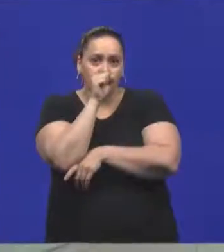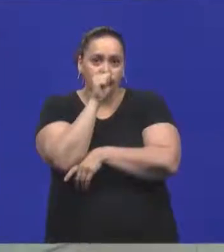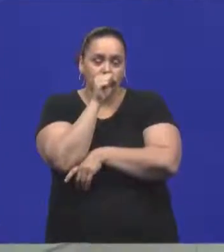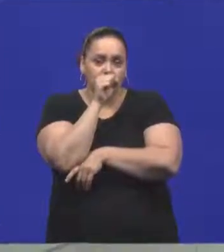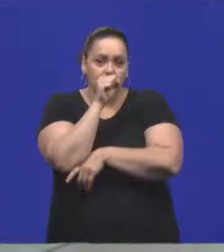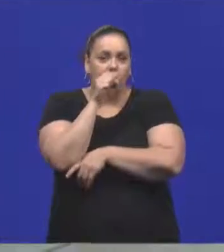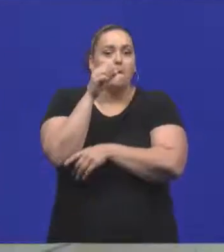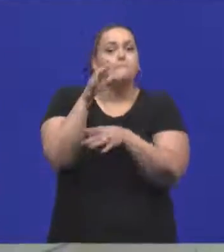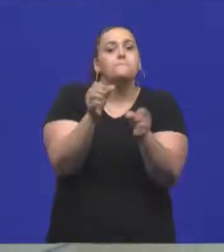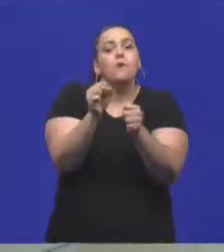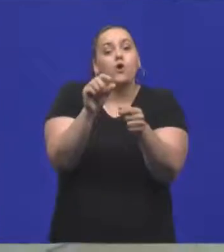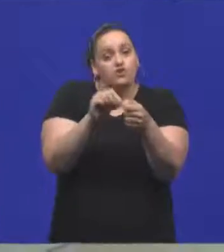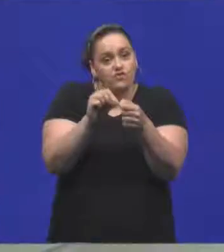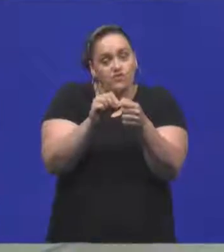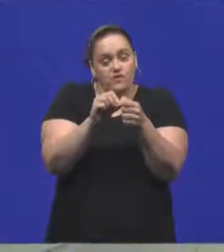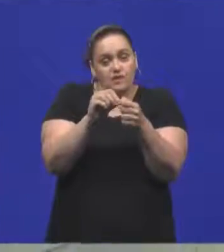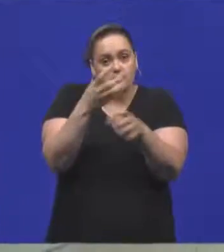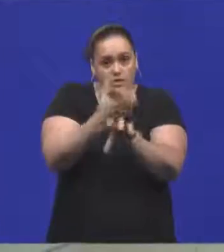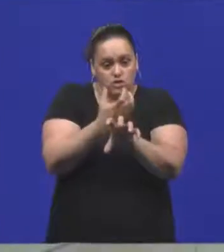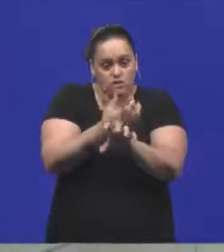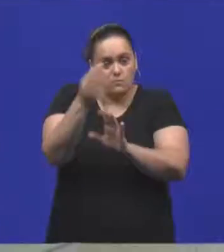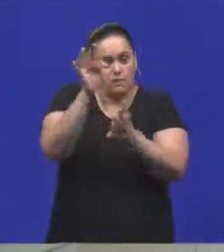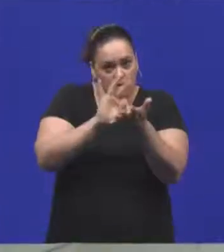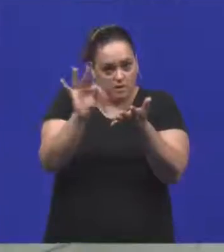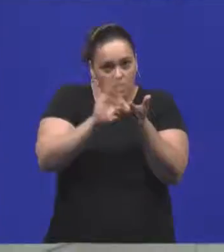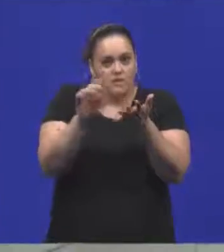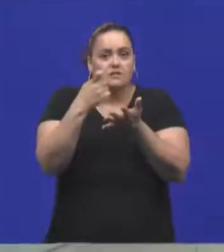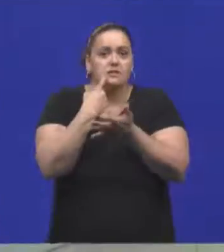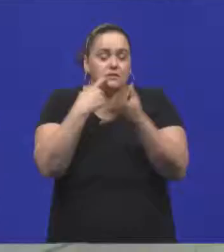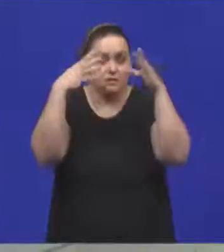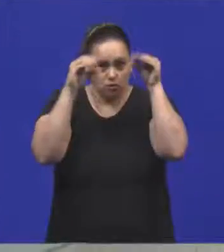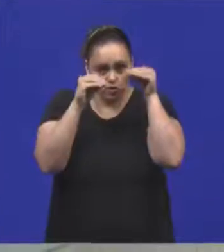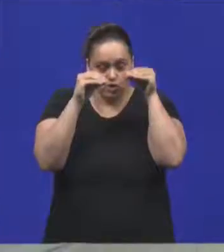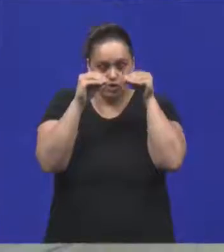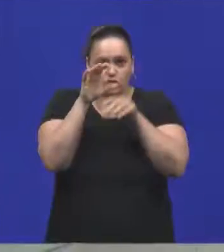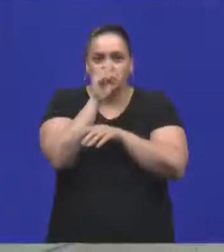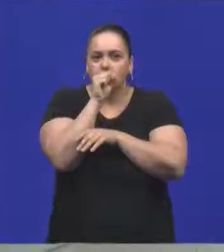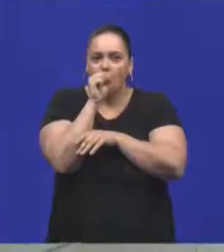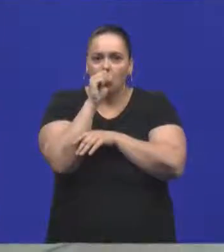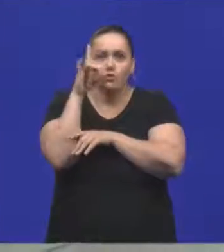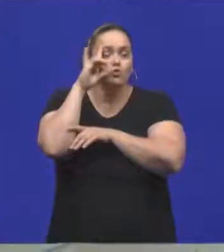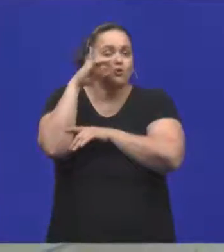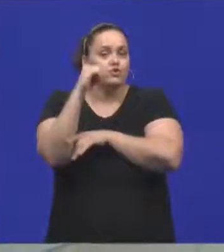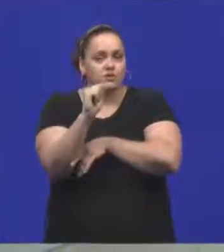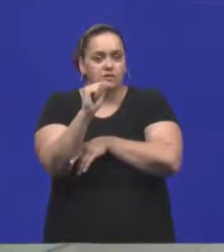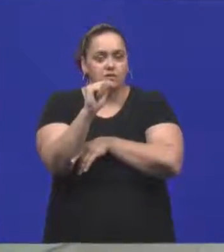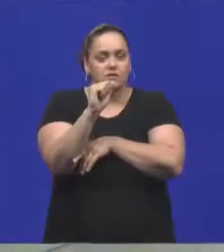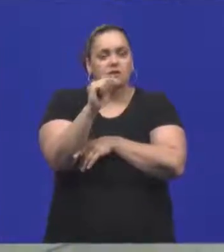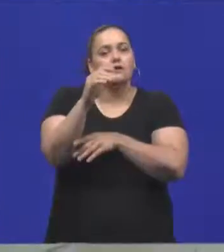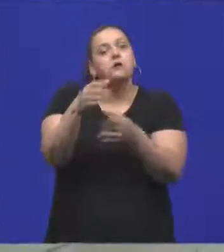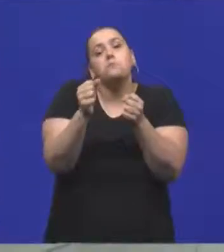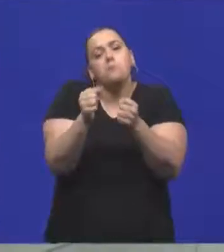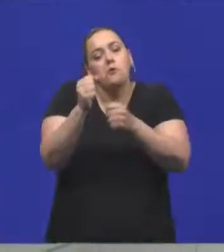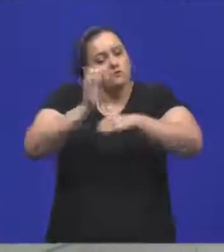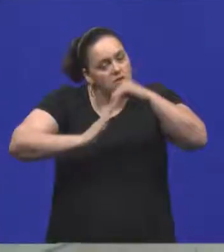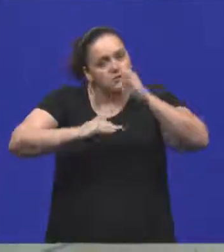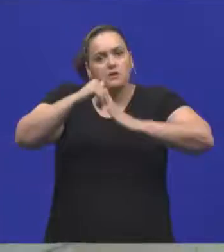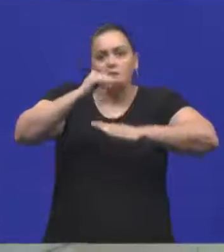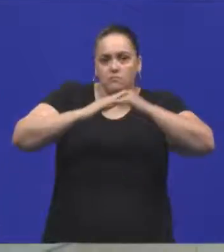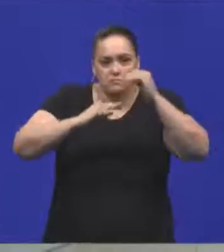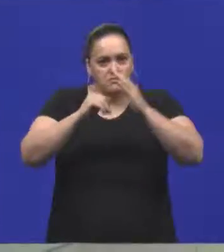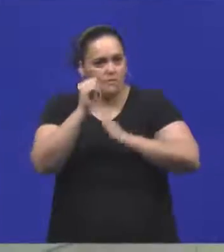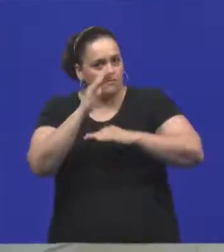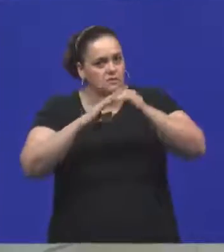turno FISEM, os alunos podem fazer as disciplinas teóricas na sexta-noite e no sábado durante o dia, o que permite fazer as